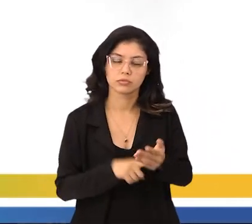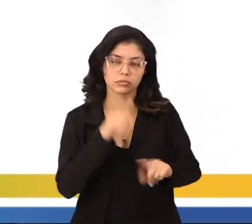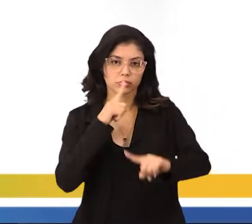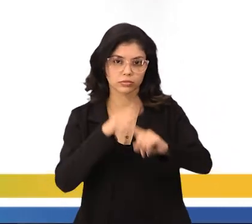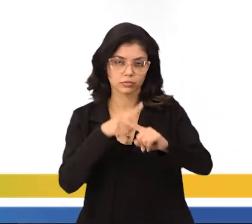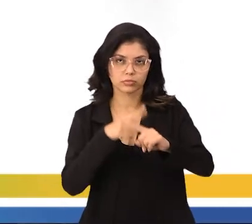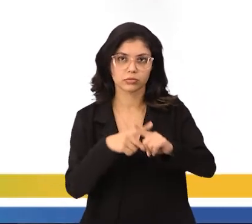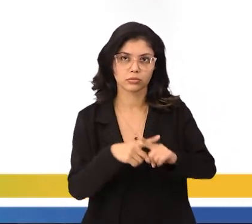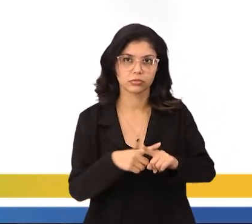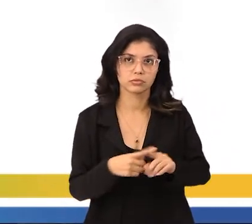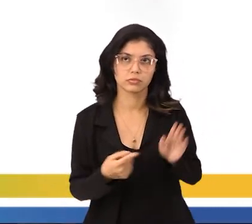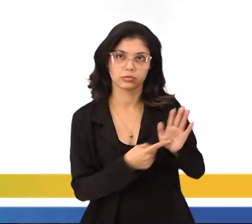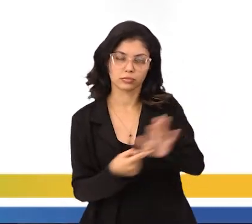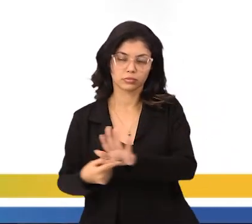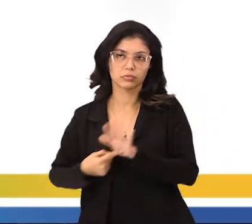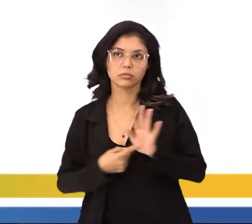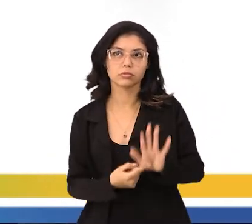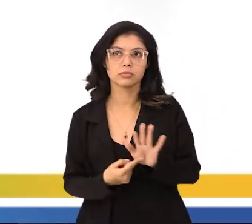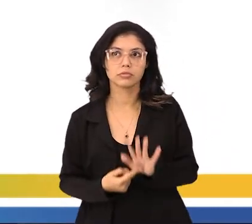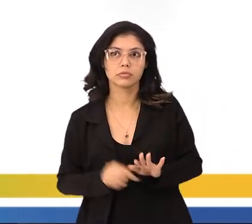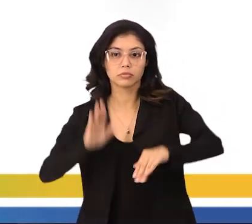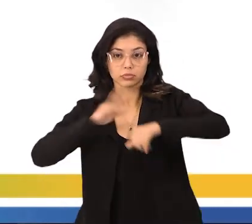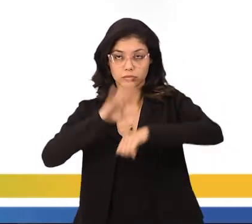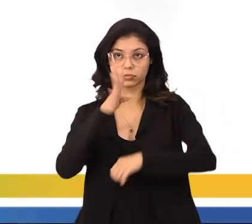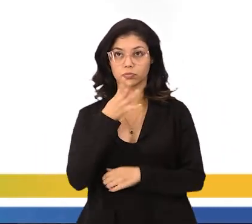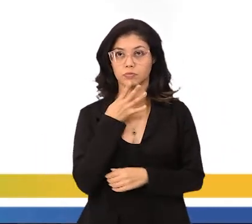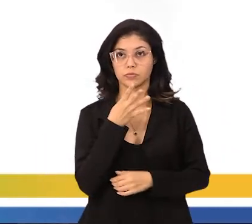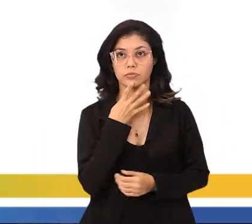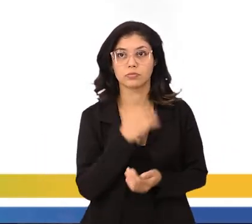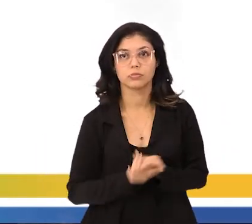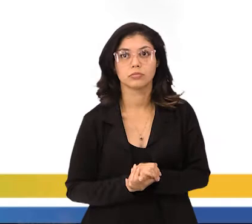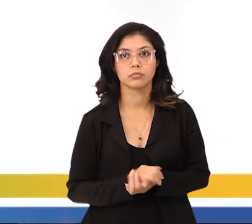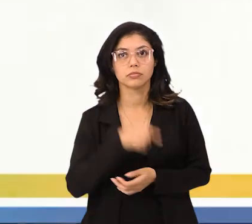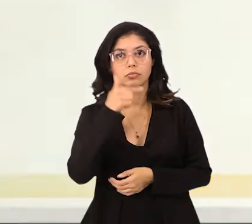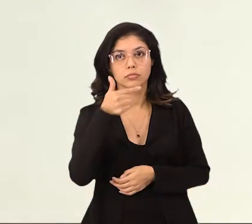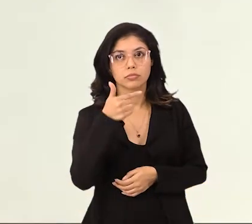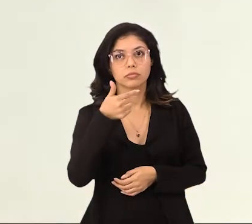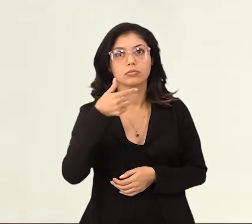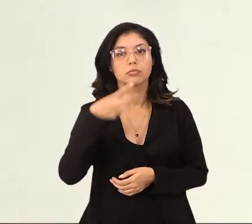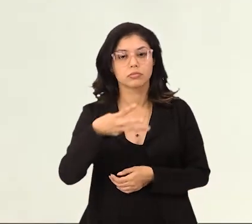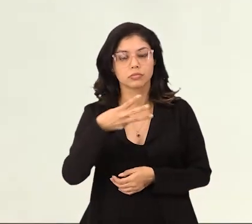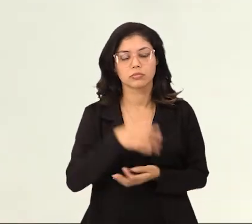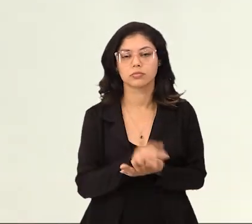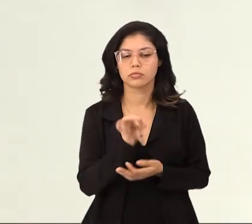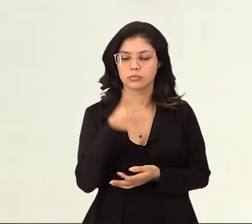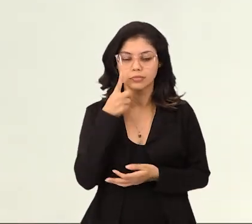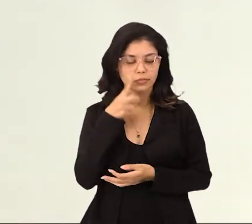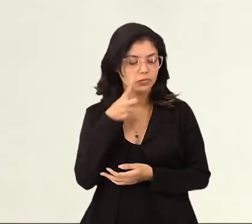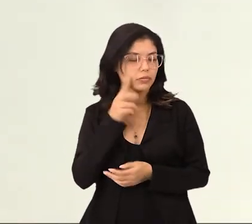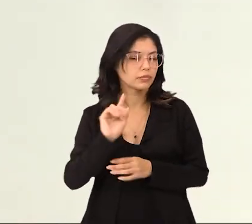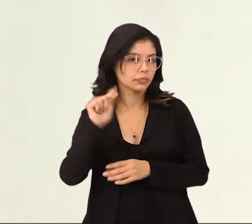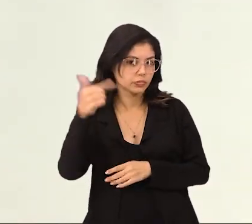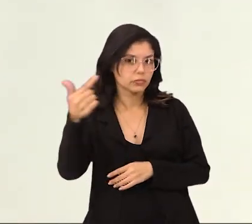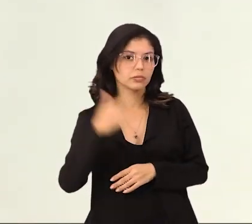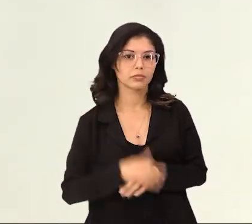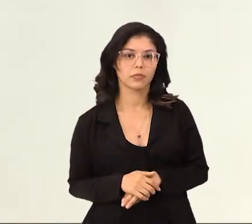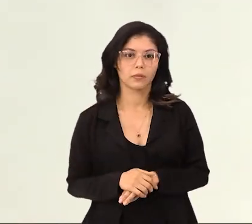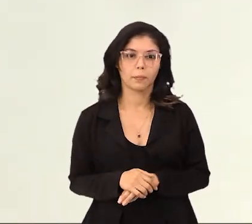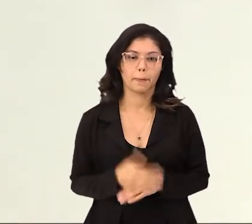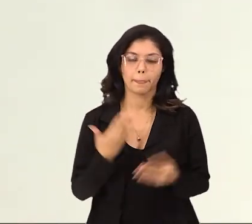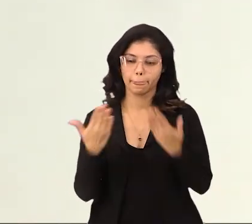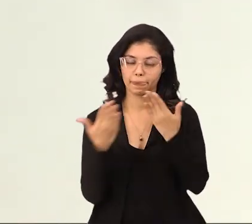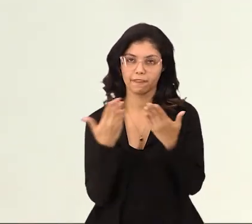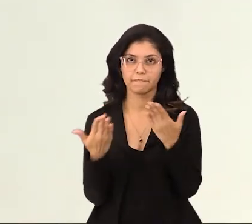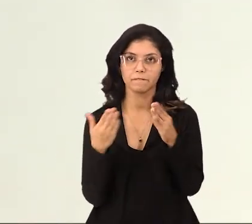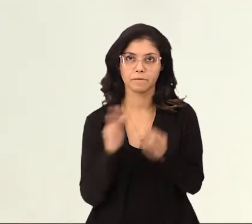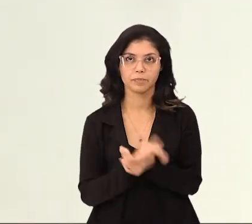multiplicação, você tem uma representação. As mais conhecidas são ao quadrado e ao cubo, que você vai ver lá na frente, que está